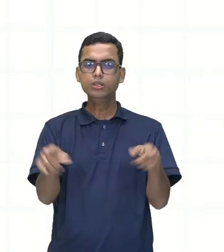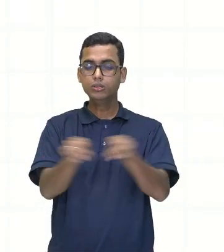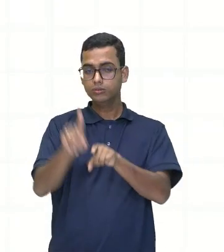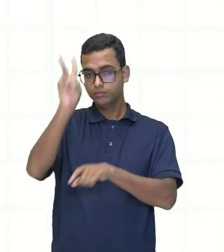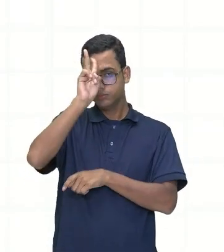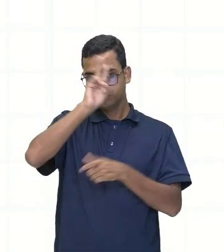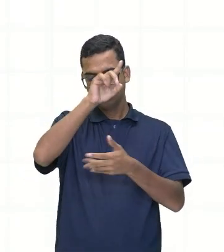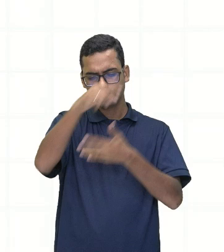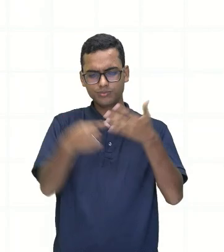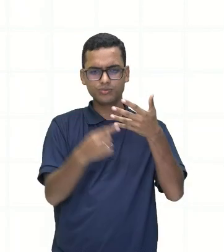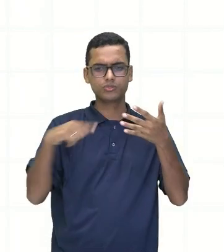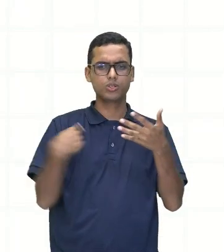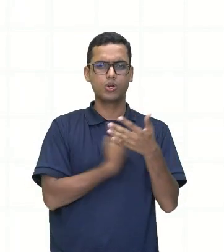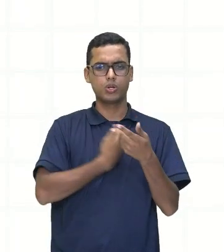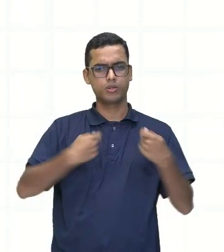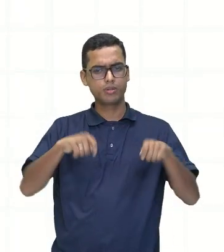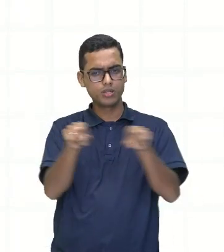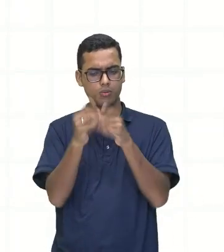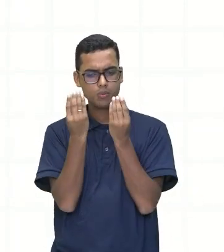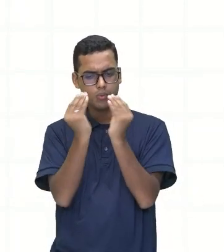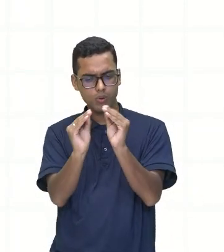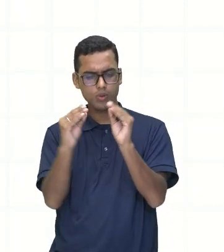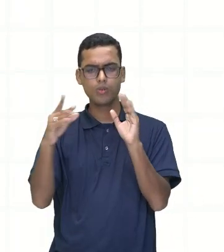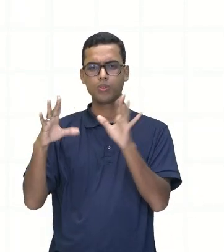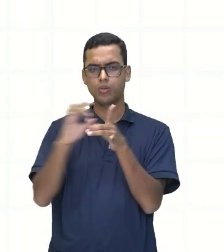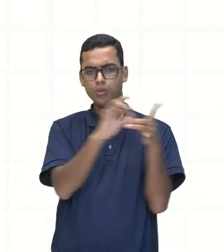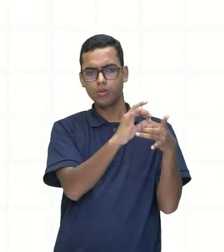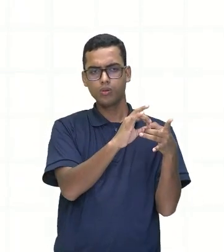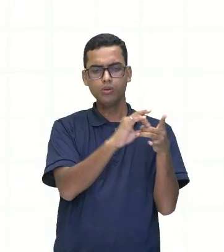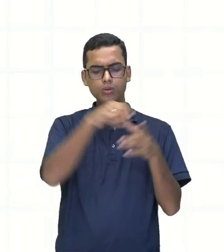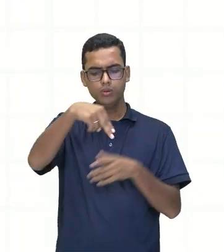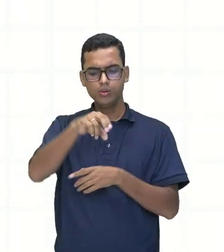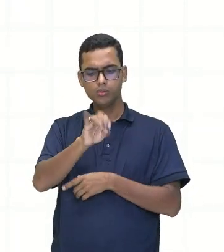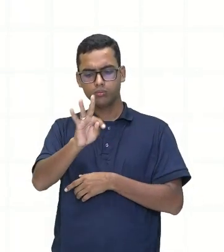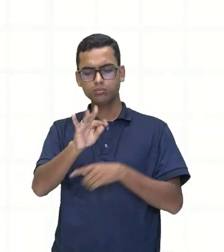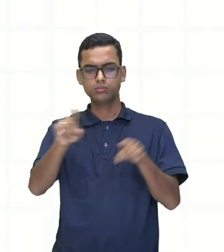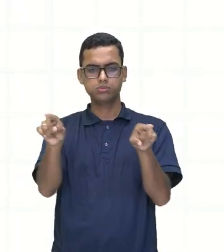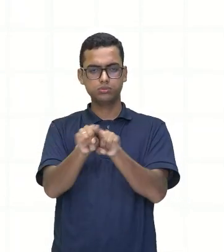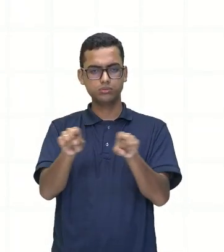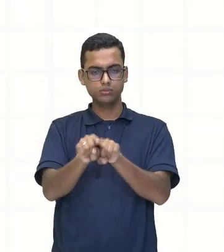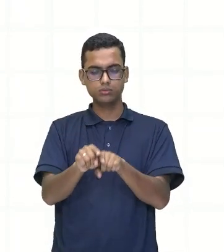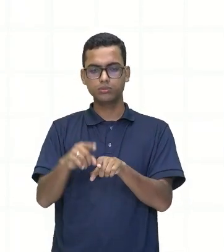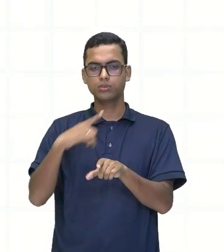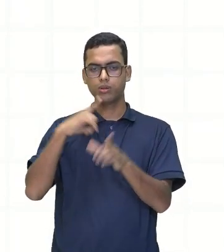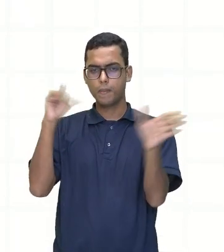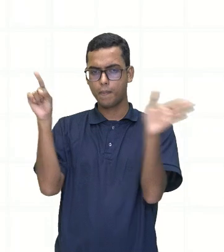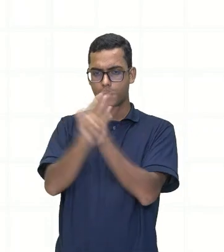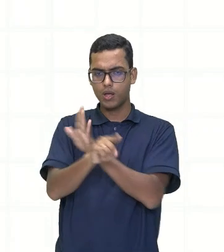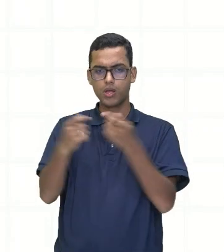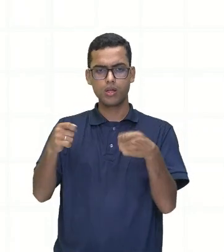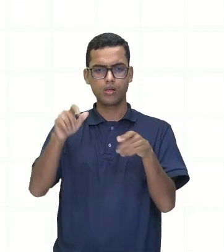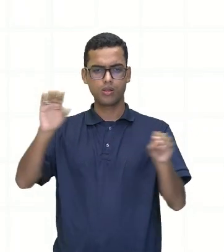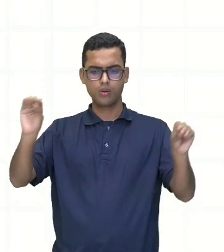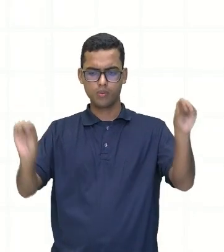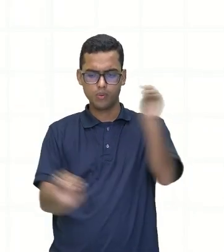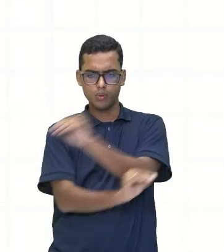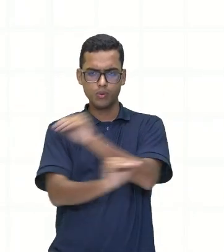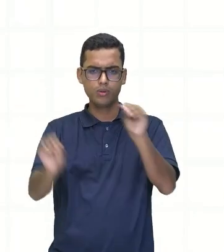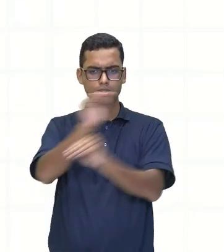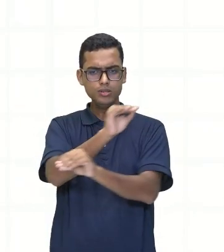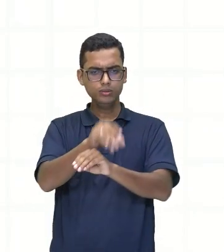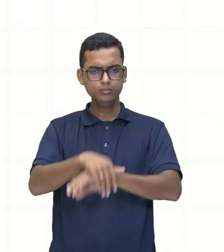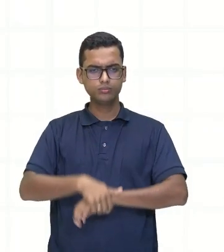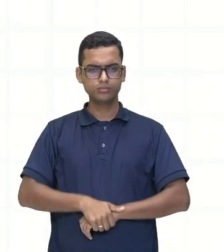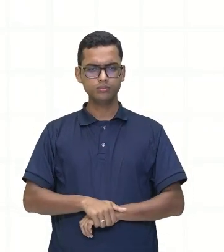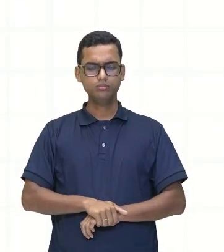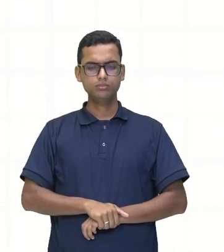que eu preciso acrescentar na negativa, por exemplo, e na interrogativa, o elemento que eu preciso fazer a troca, né, no caso do